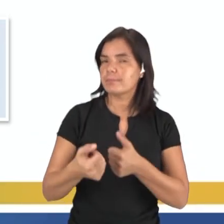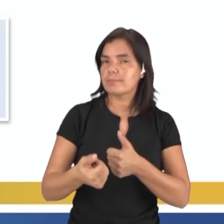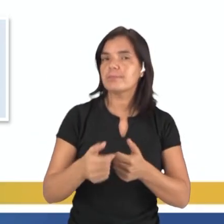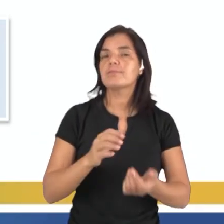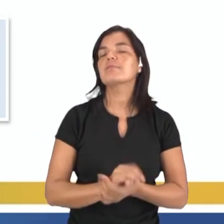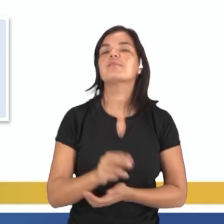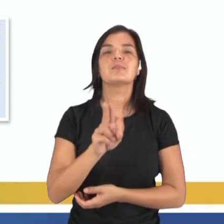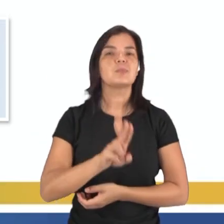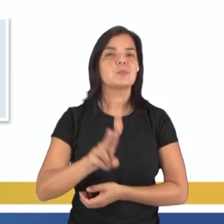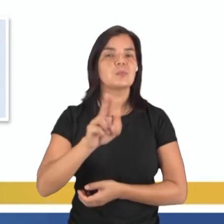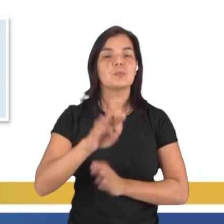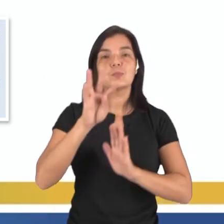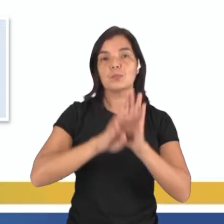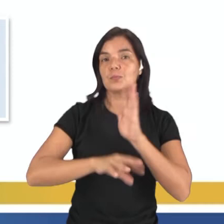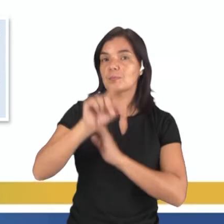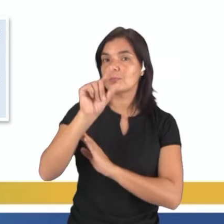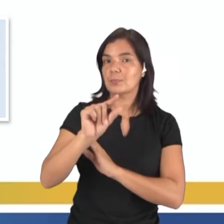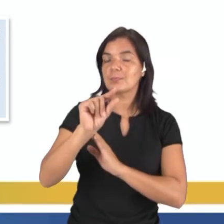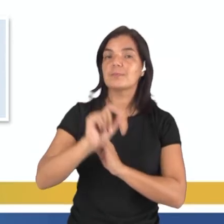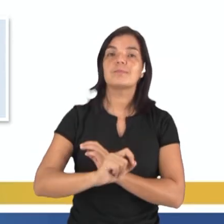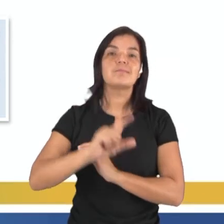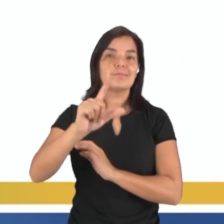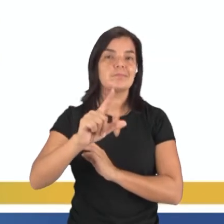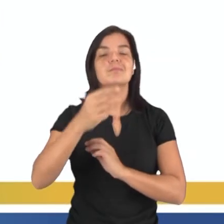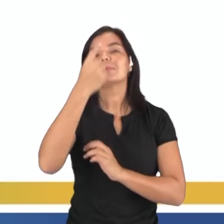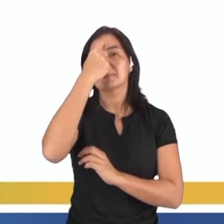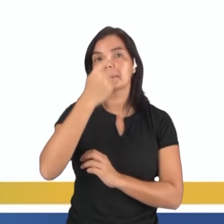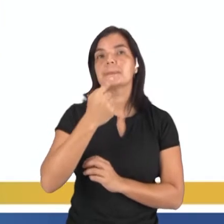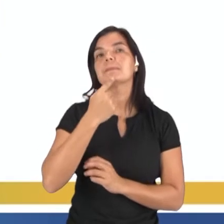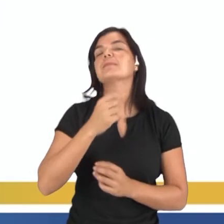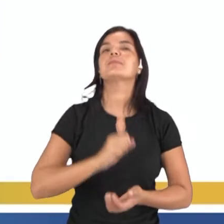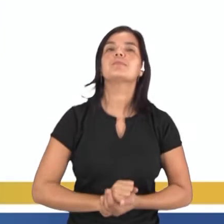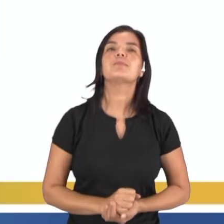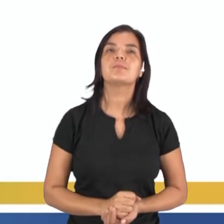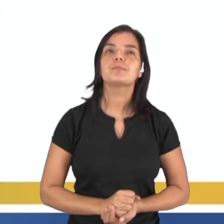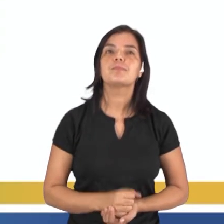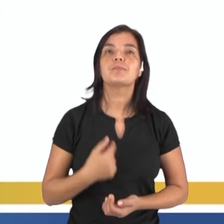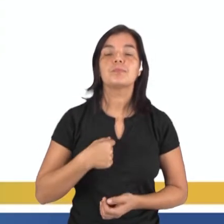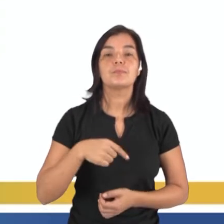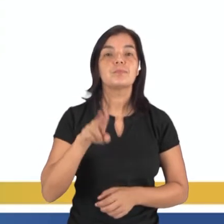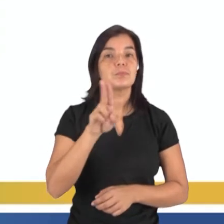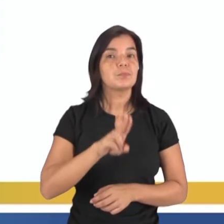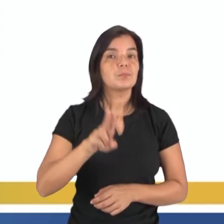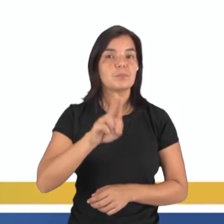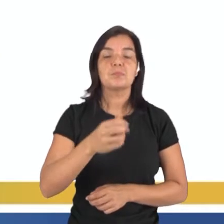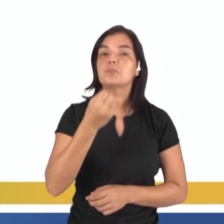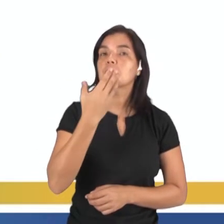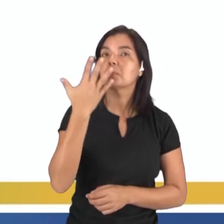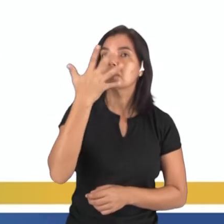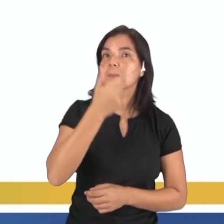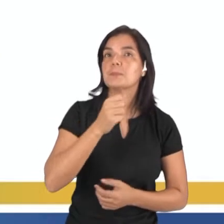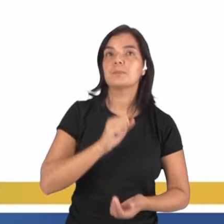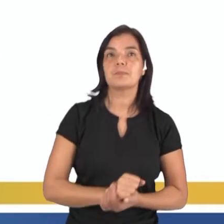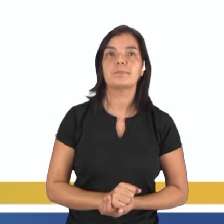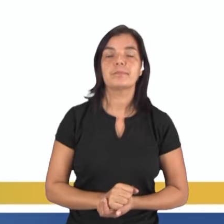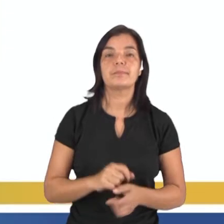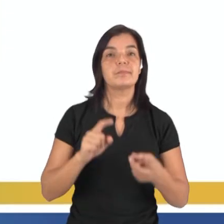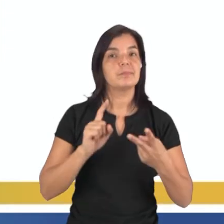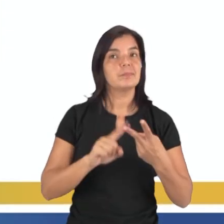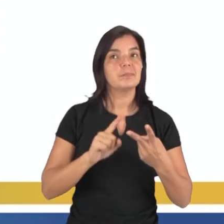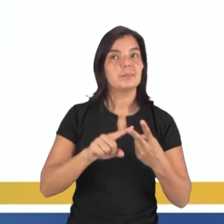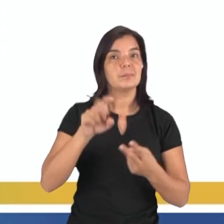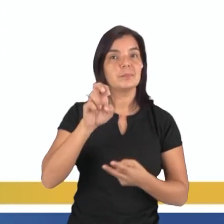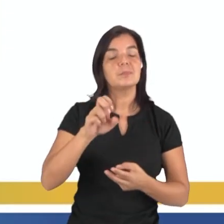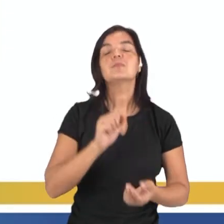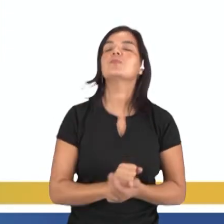gente usar menos texto e mais imagens. Dicas para criar slides eficazes e bonitos. É a quinta dica,